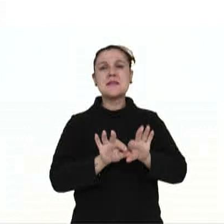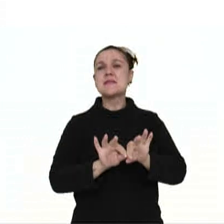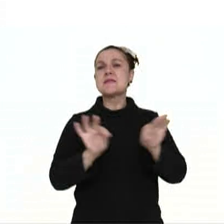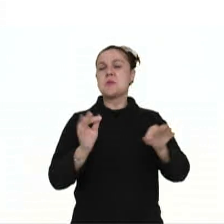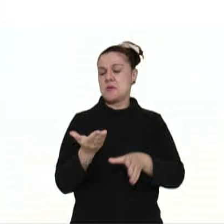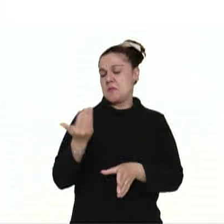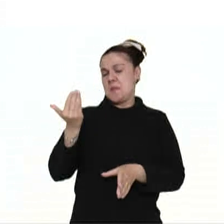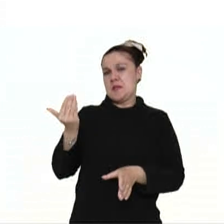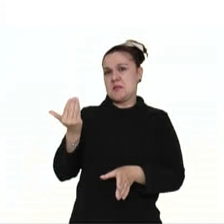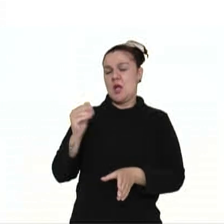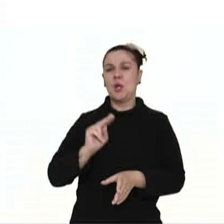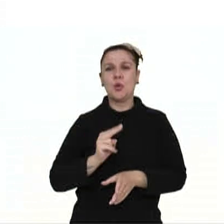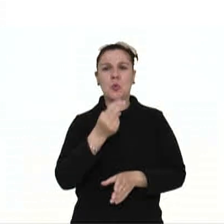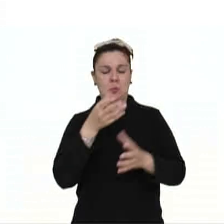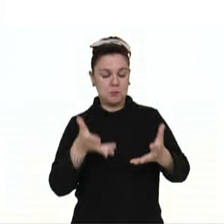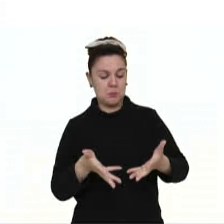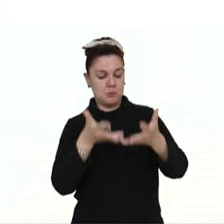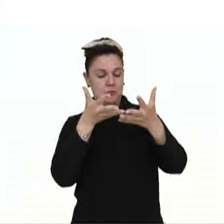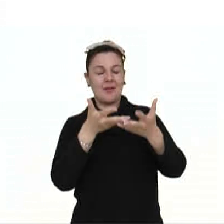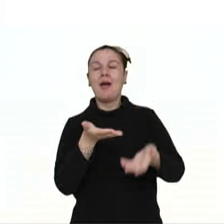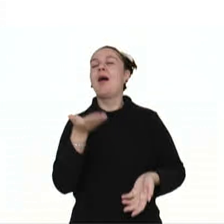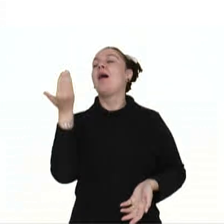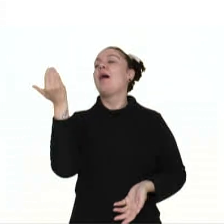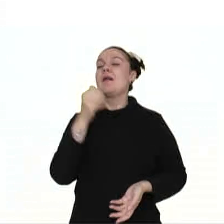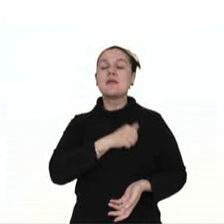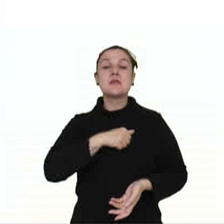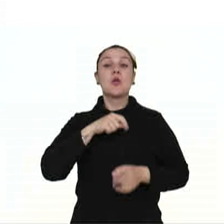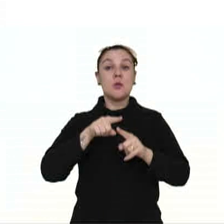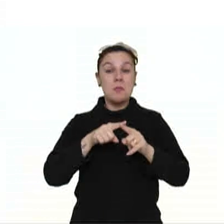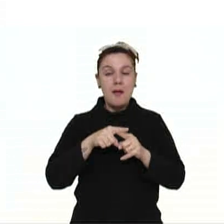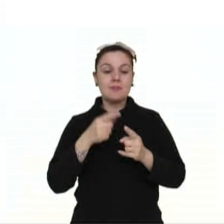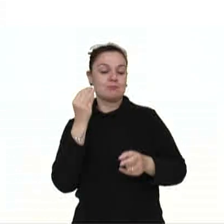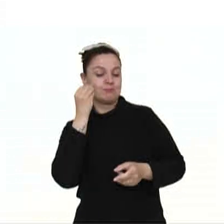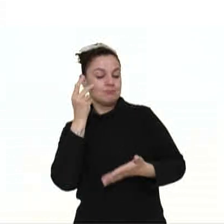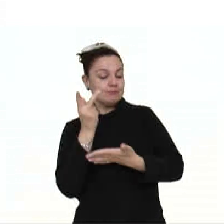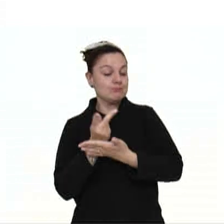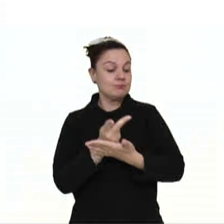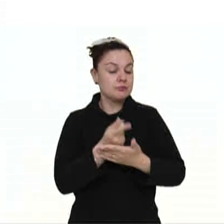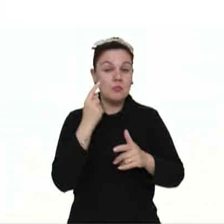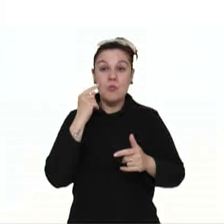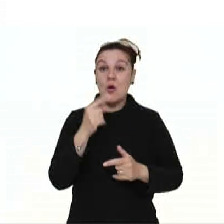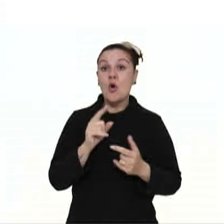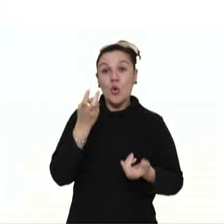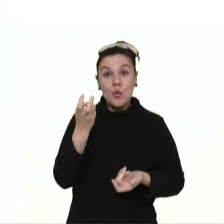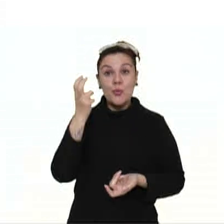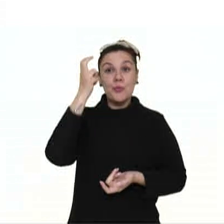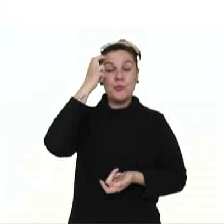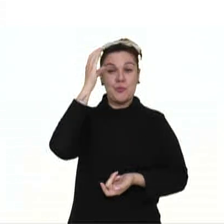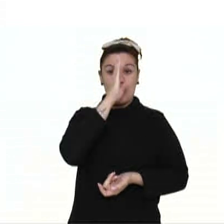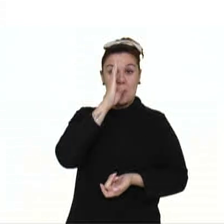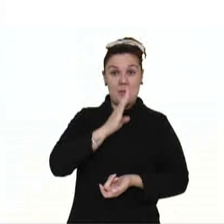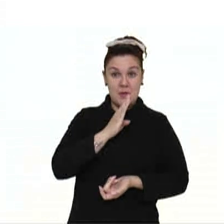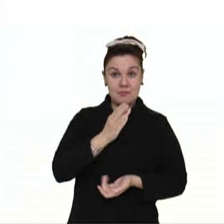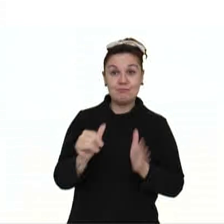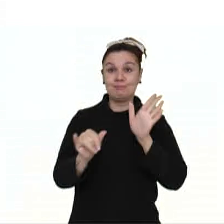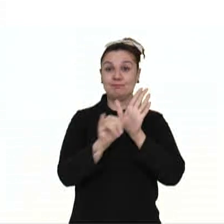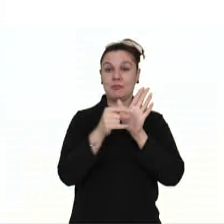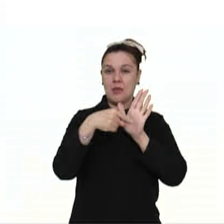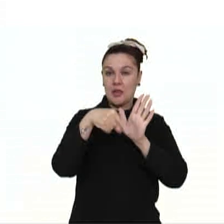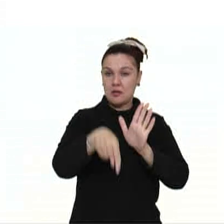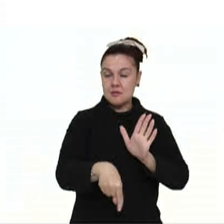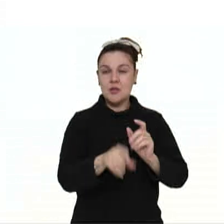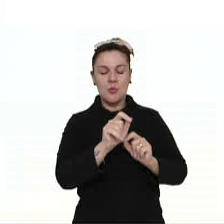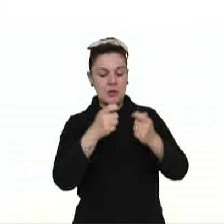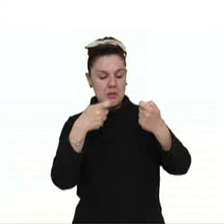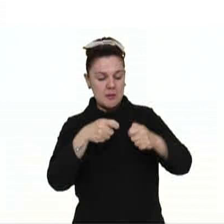do passado, nem do seu cultivo nostálgico, mas de procurar perceber o próprio rosto cultural brasileiro. O que se quer